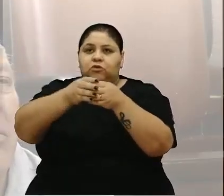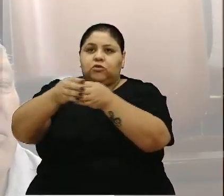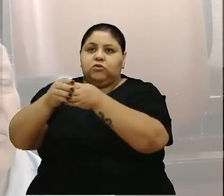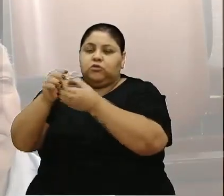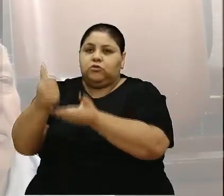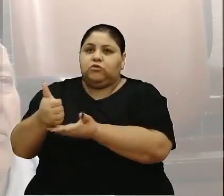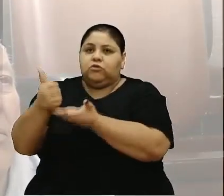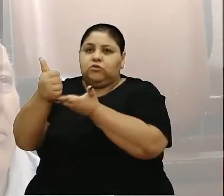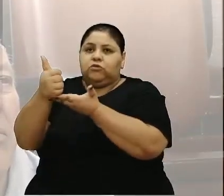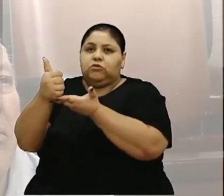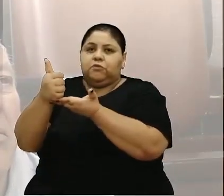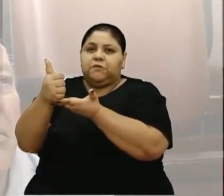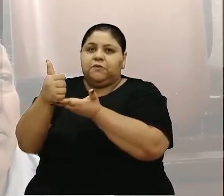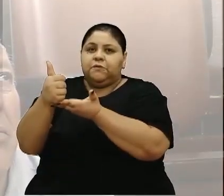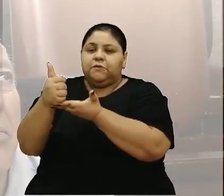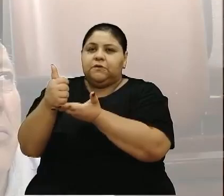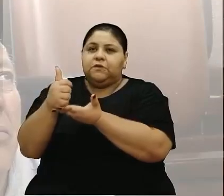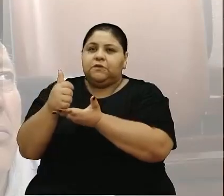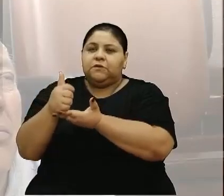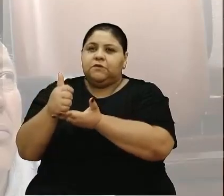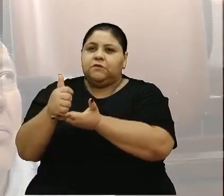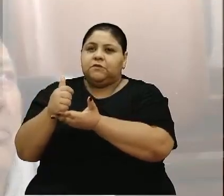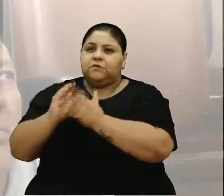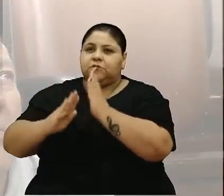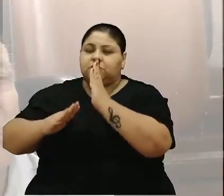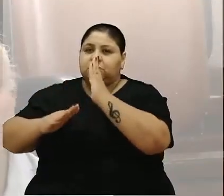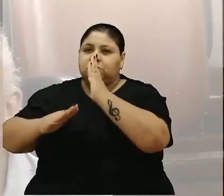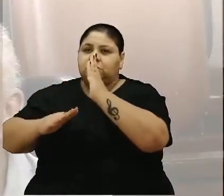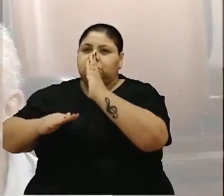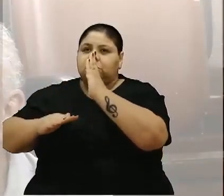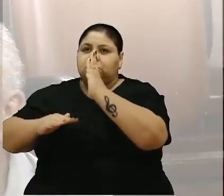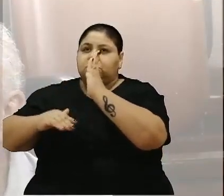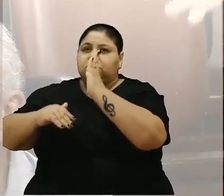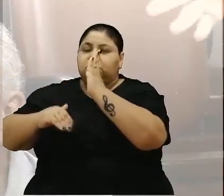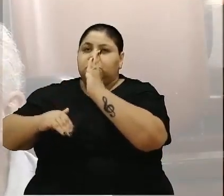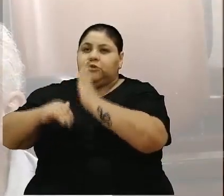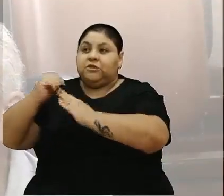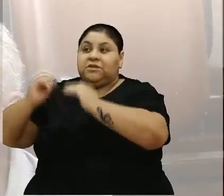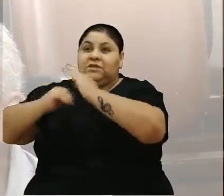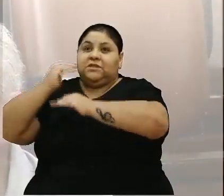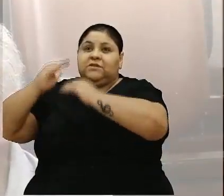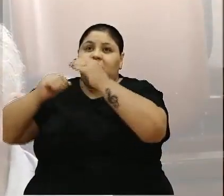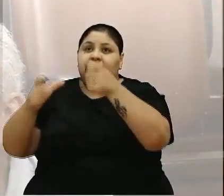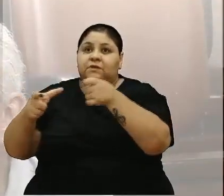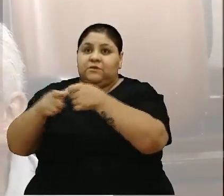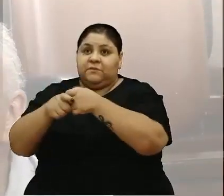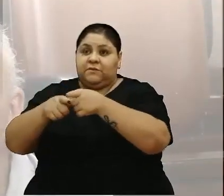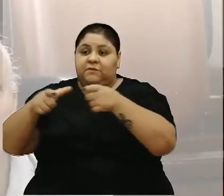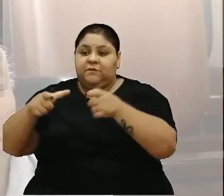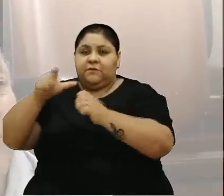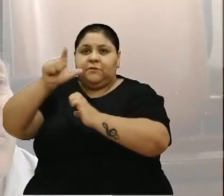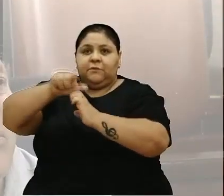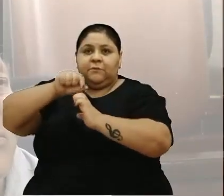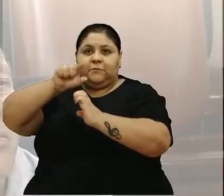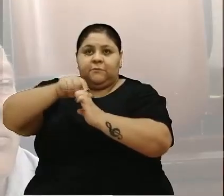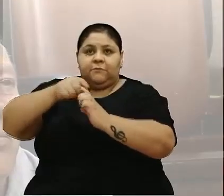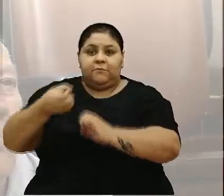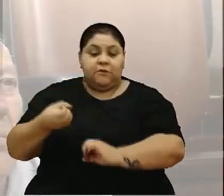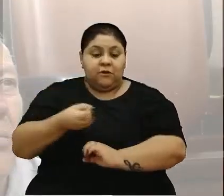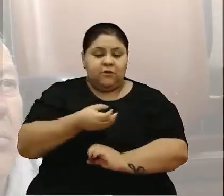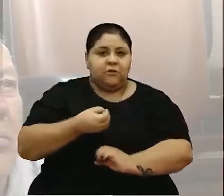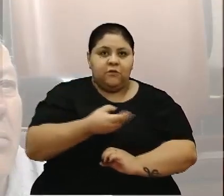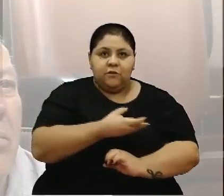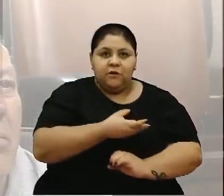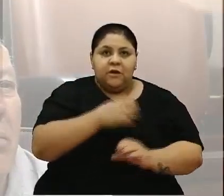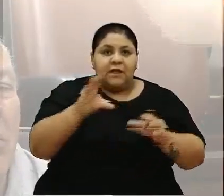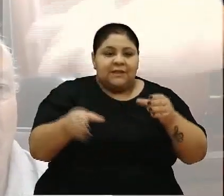desenvolvimento, de fomentar as micro e pequenas empresas, E de inovação está absorvida na comissão do